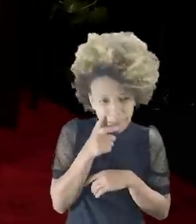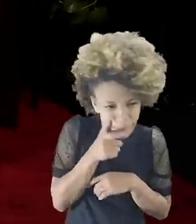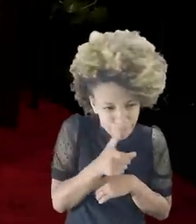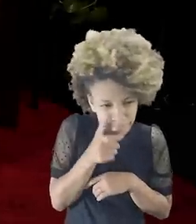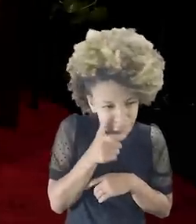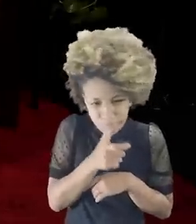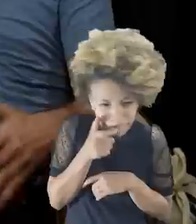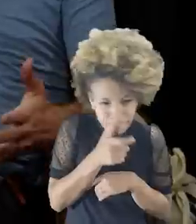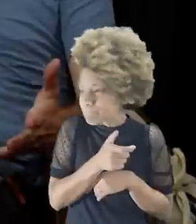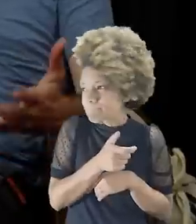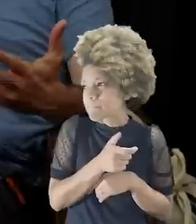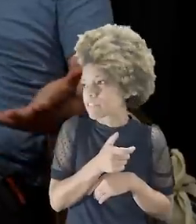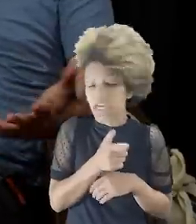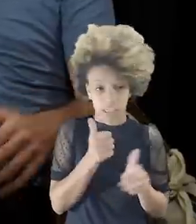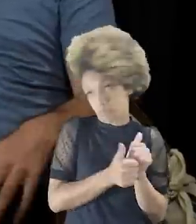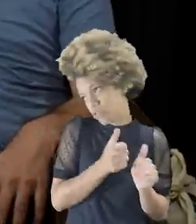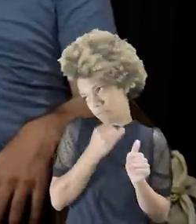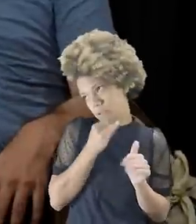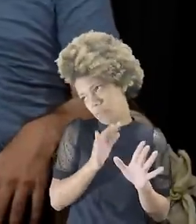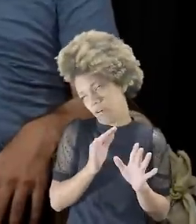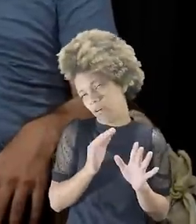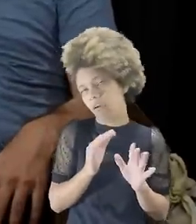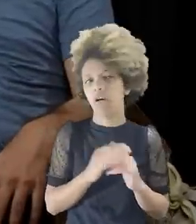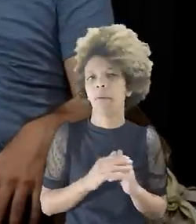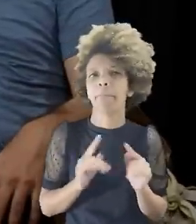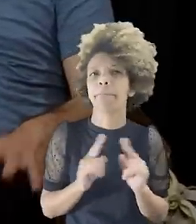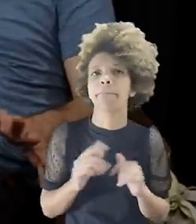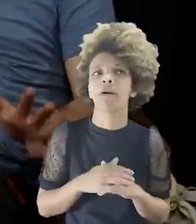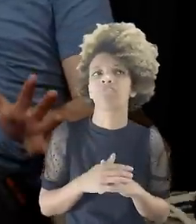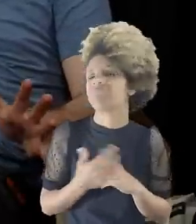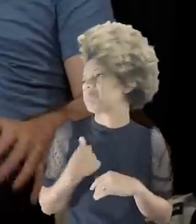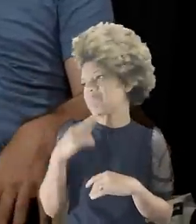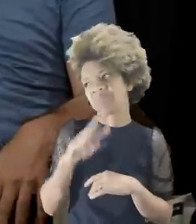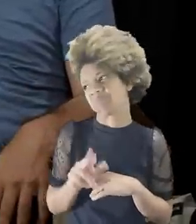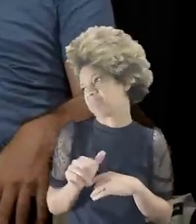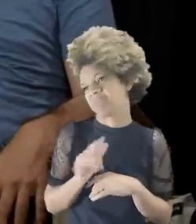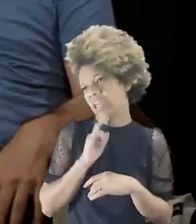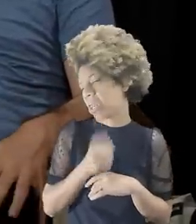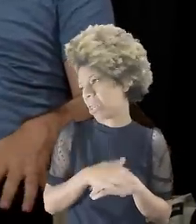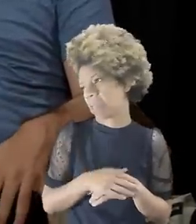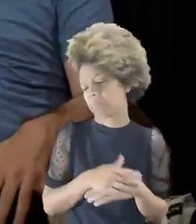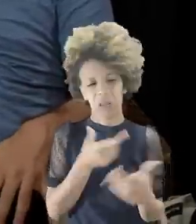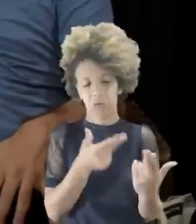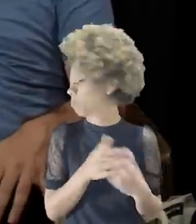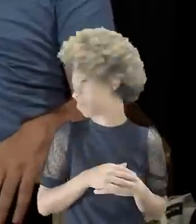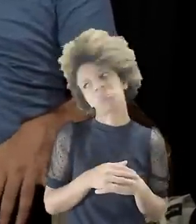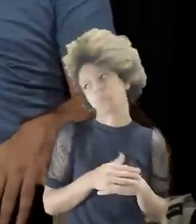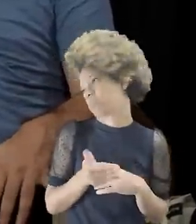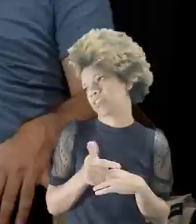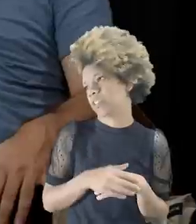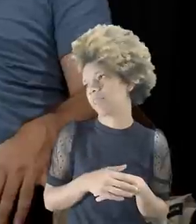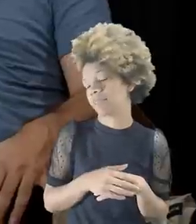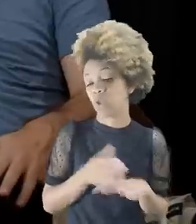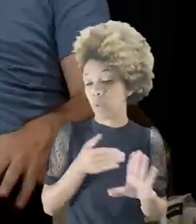Assassino esportivamente falando que eu não vi nenhum jogador ter nenhum jogador tem então ele